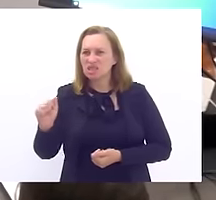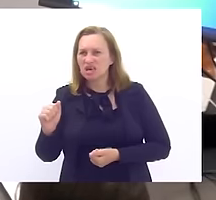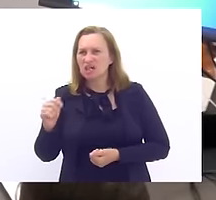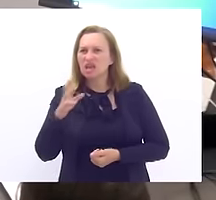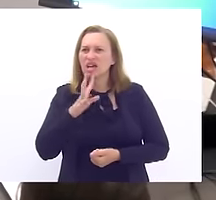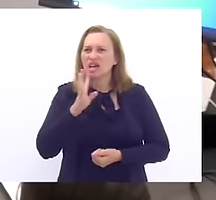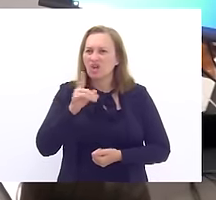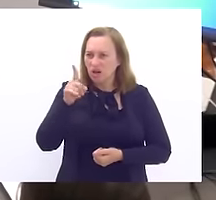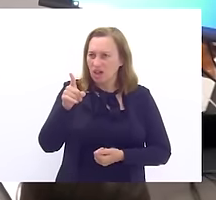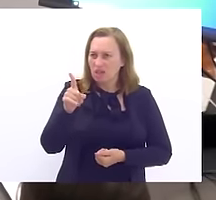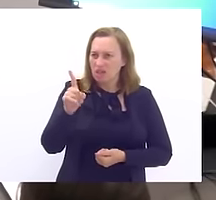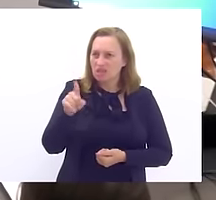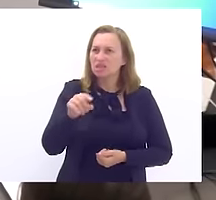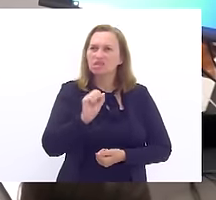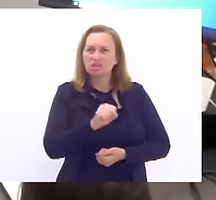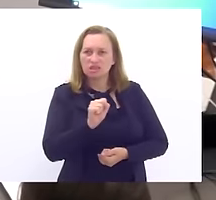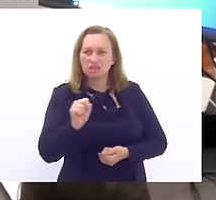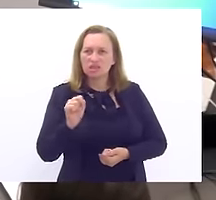Militar